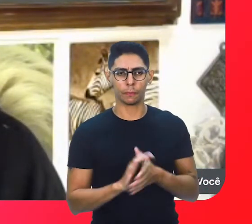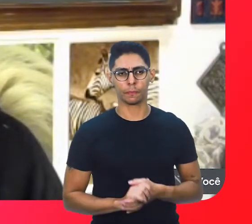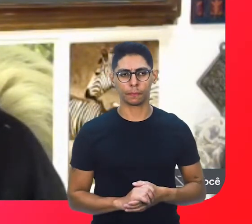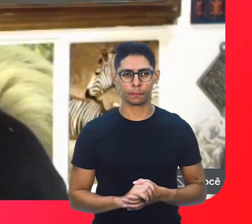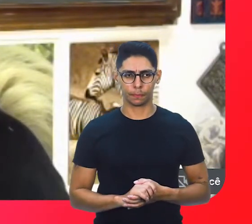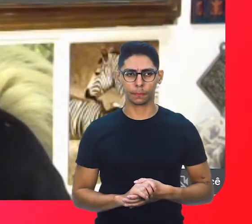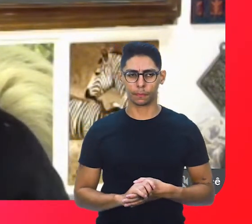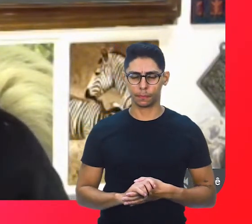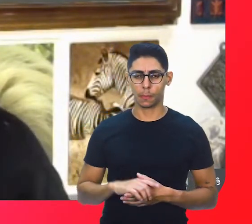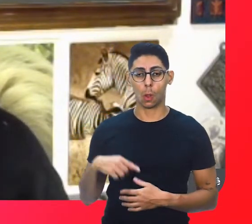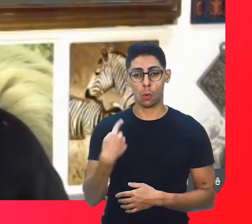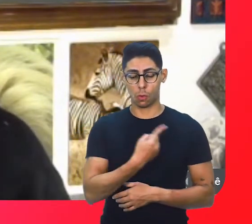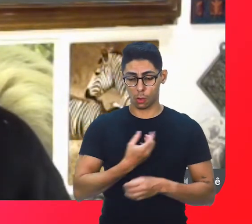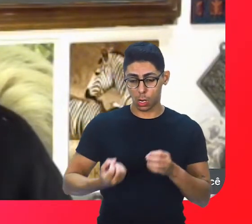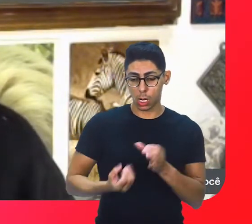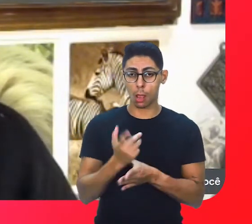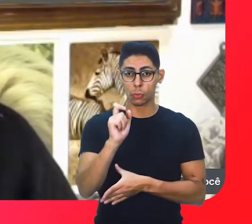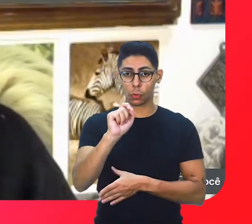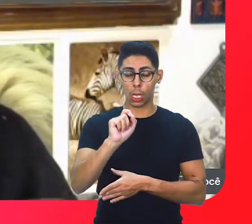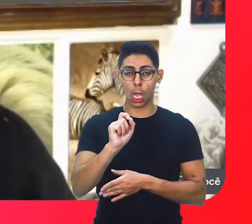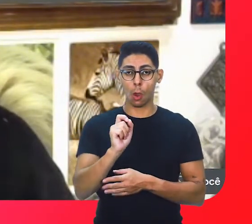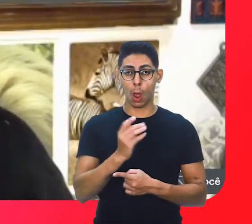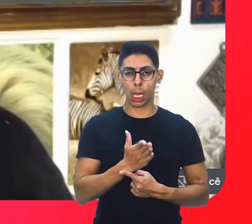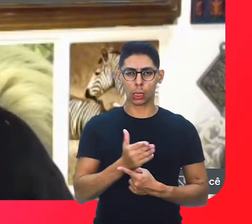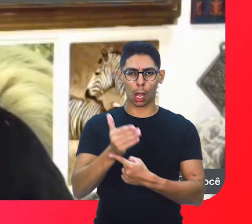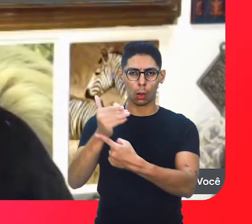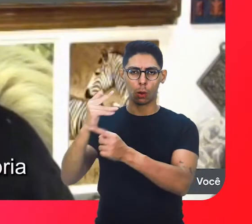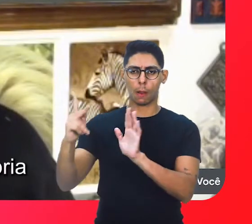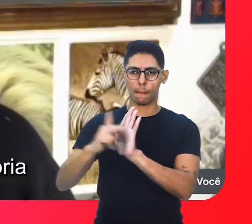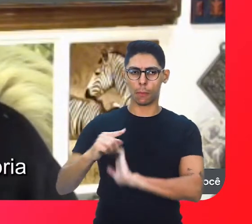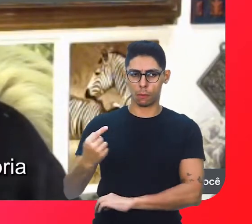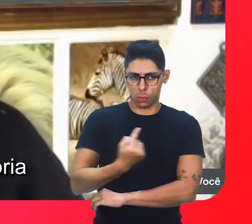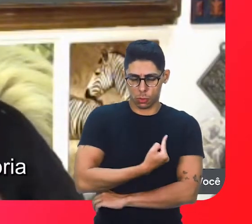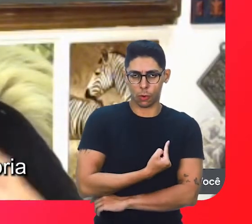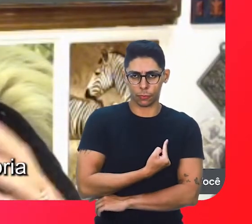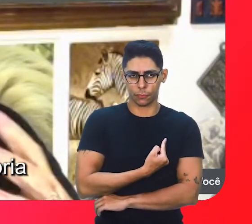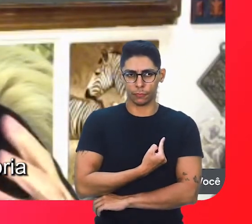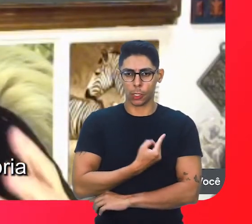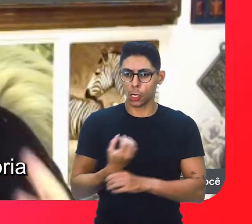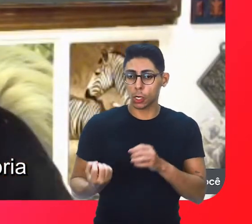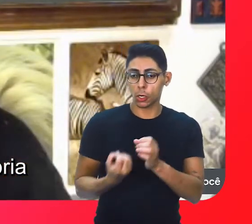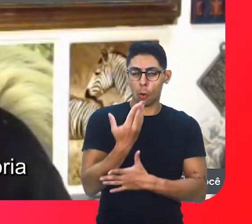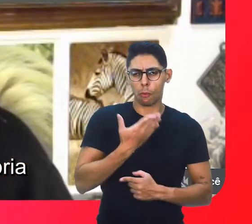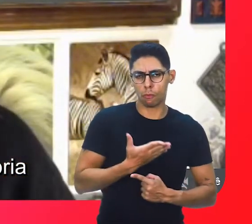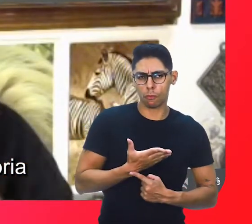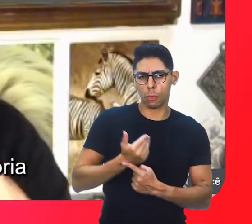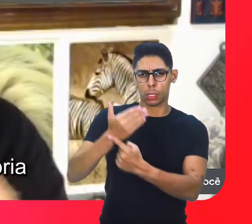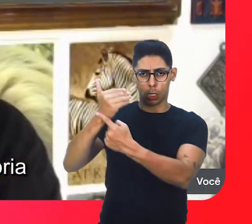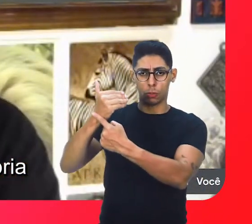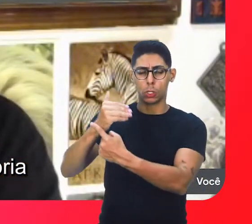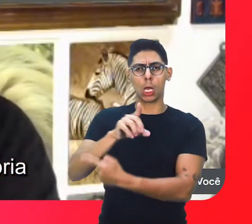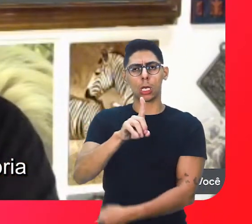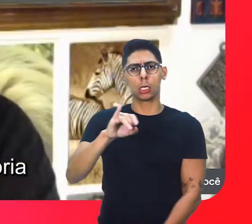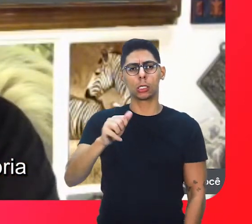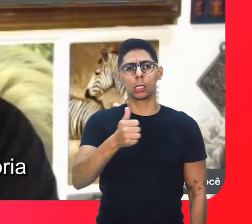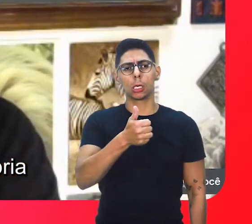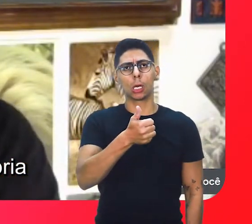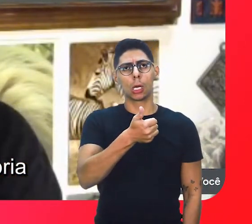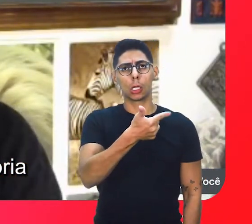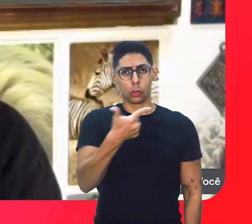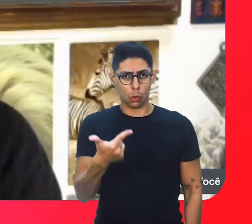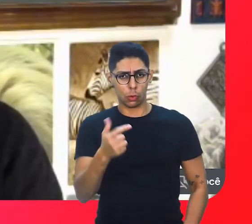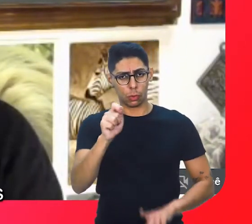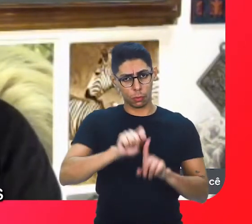então, uma tecnologia própria, diante do que não existia. A gente criou uma tecnologia própria, e no dia 2 de abril,